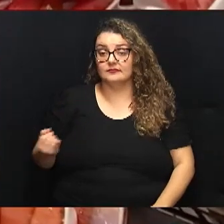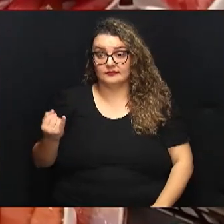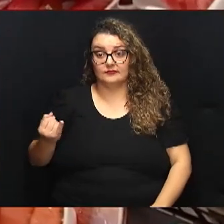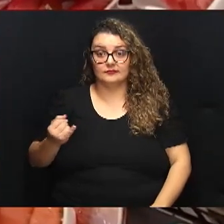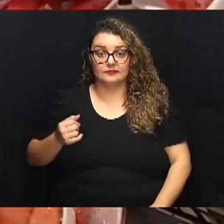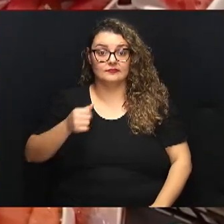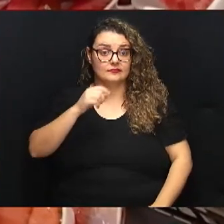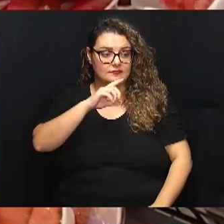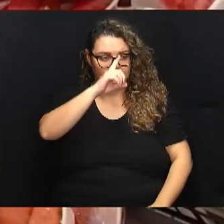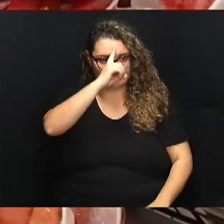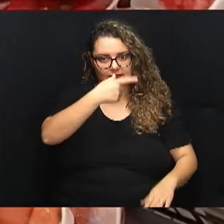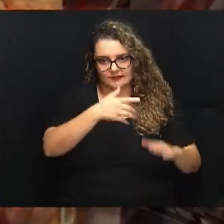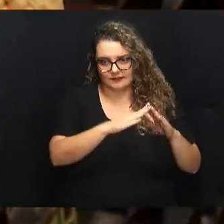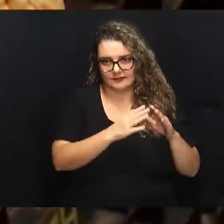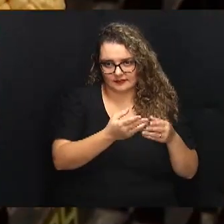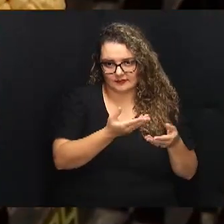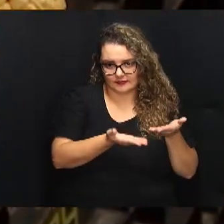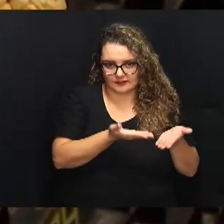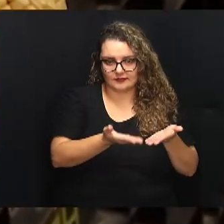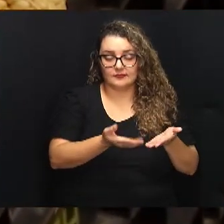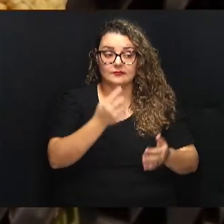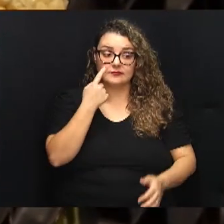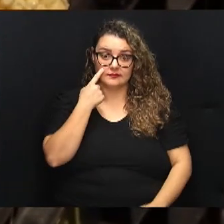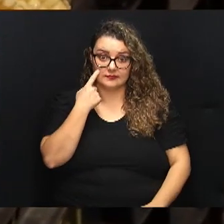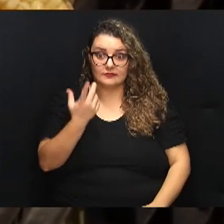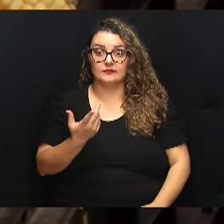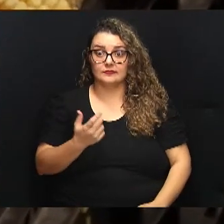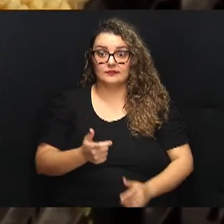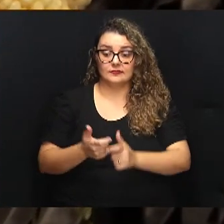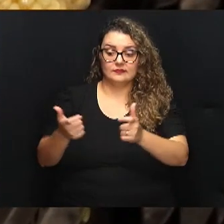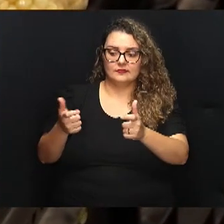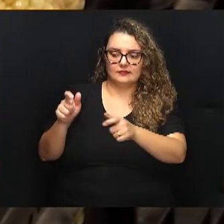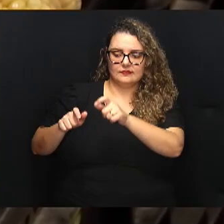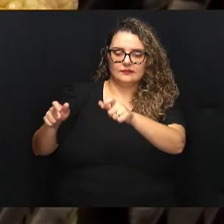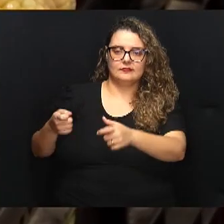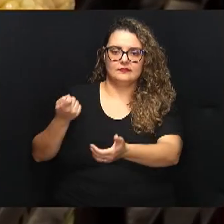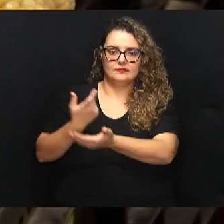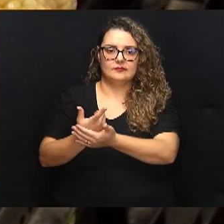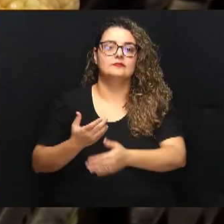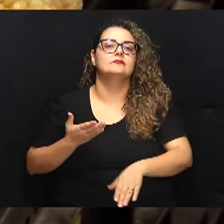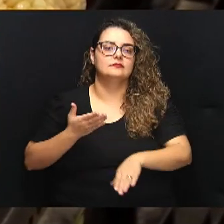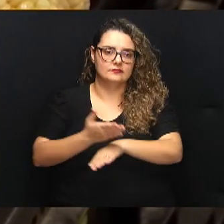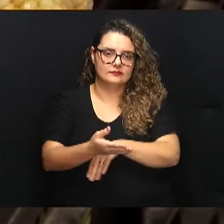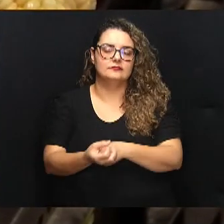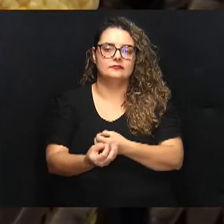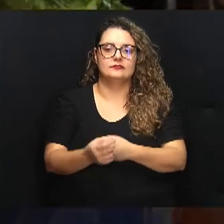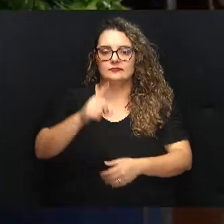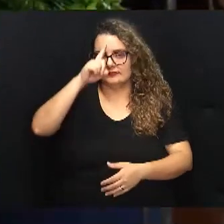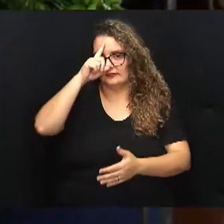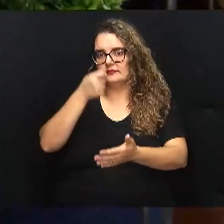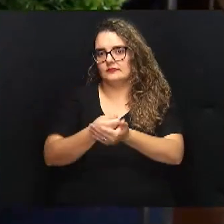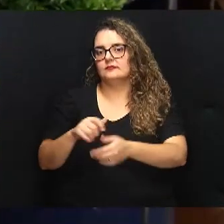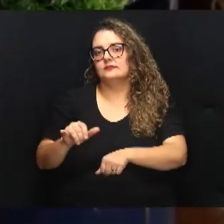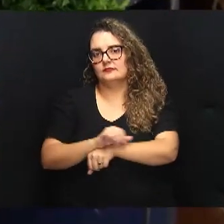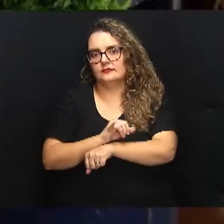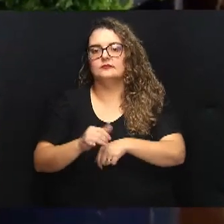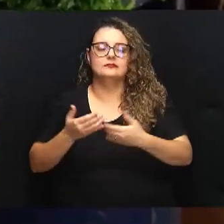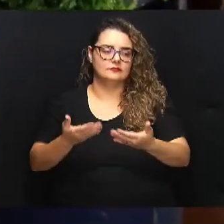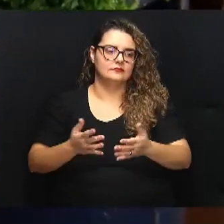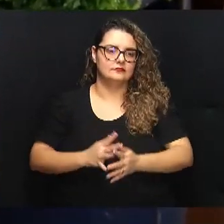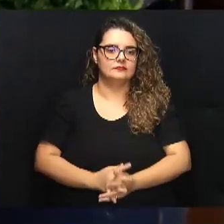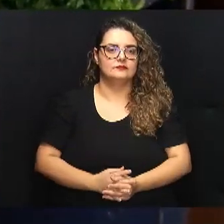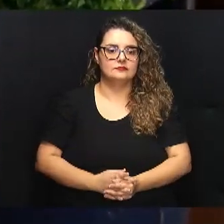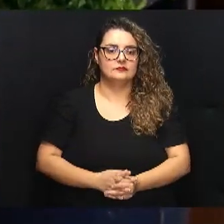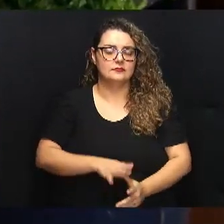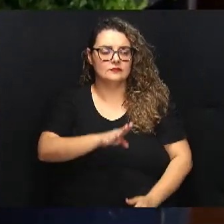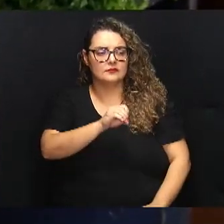casa consegue ver e consegue as pessoas de maior compra, consegue ter acesso às informações e tomar decisões estratégicas para isso. Esse